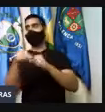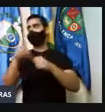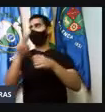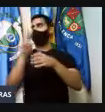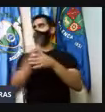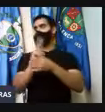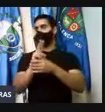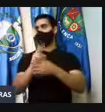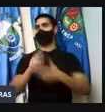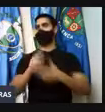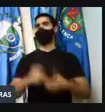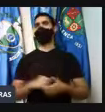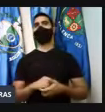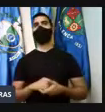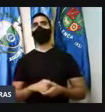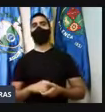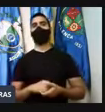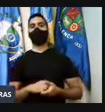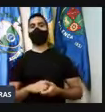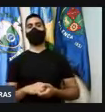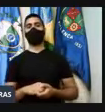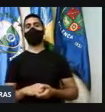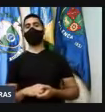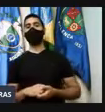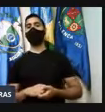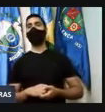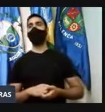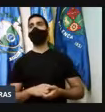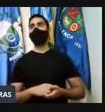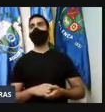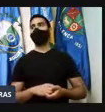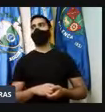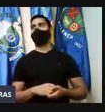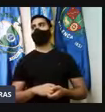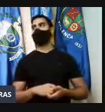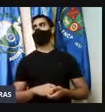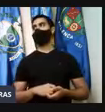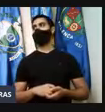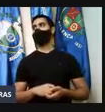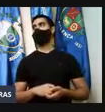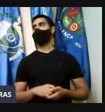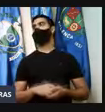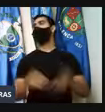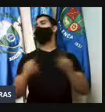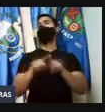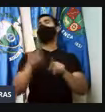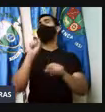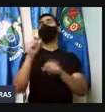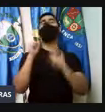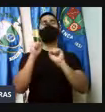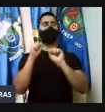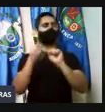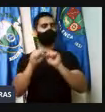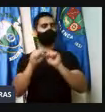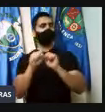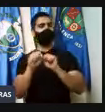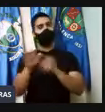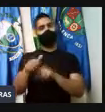da pandemia no nosso município e atitudes a serem